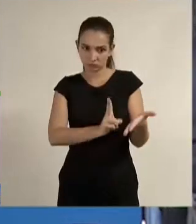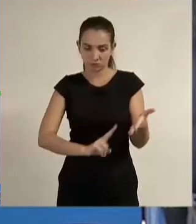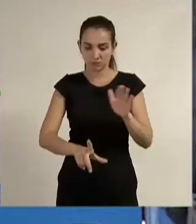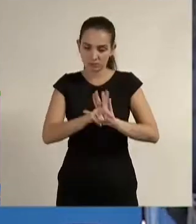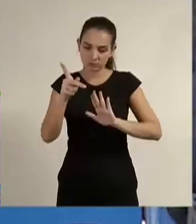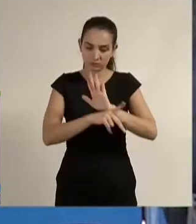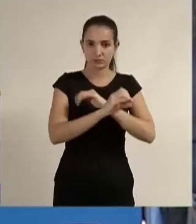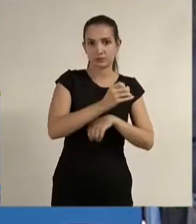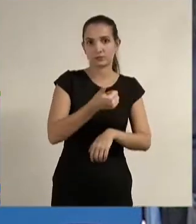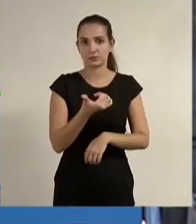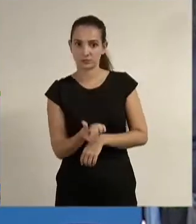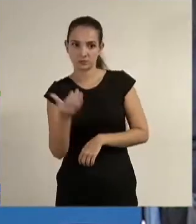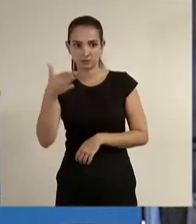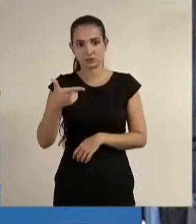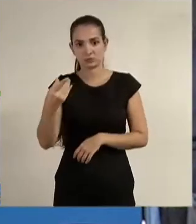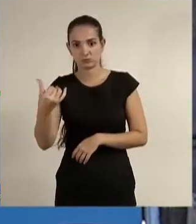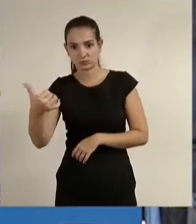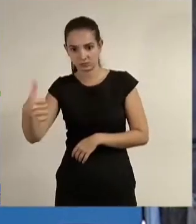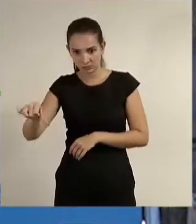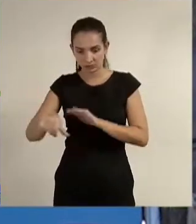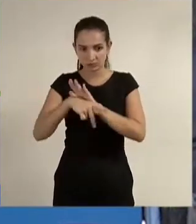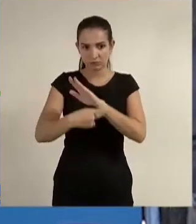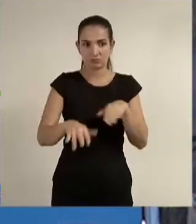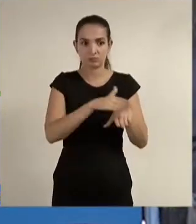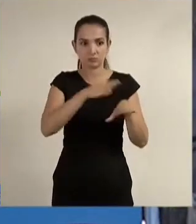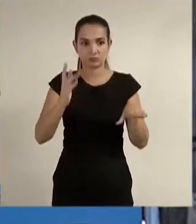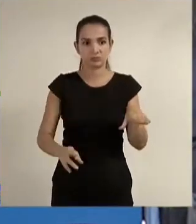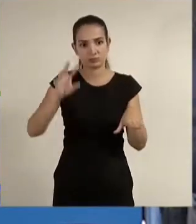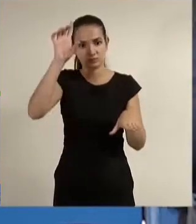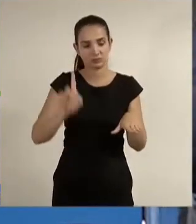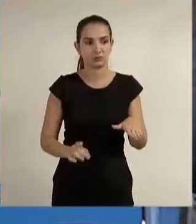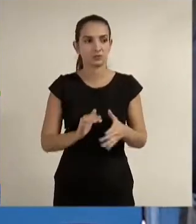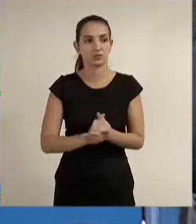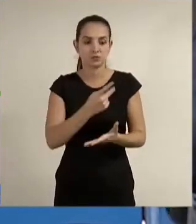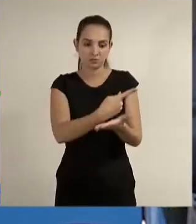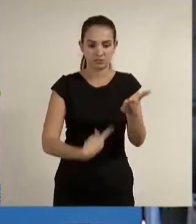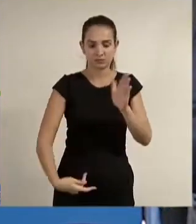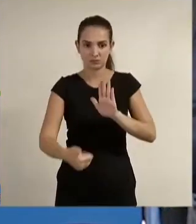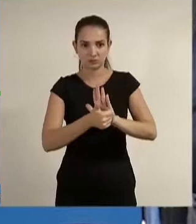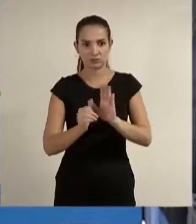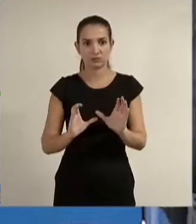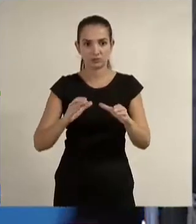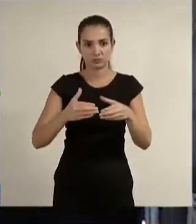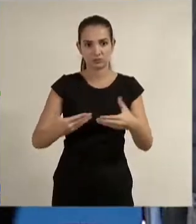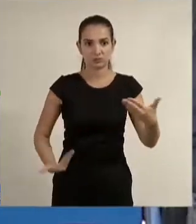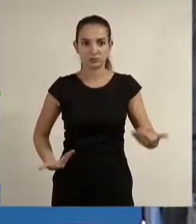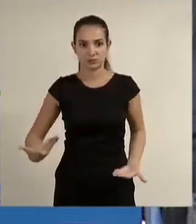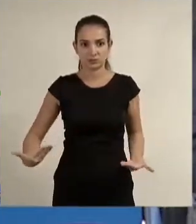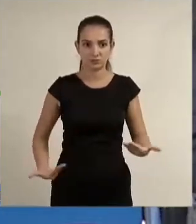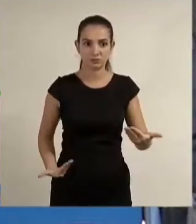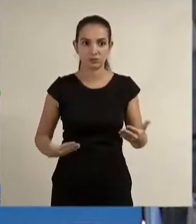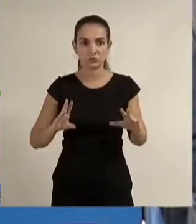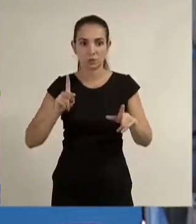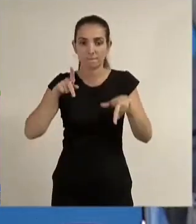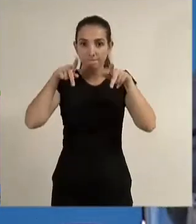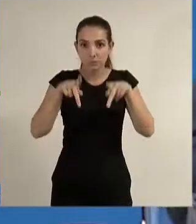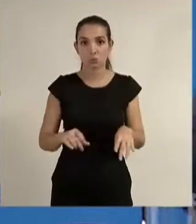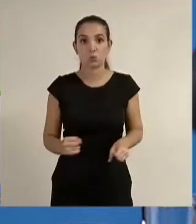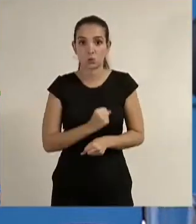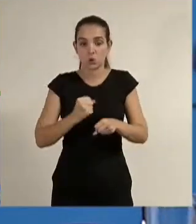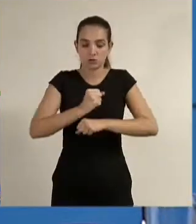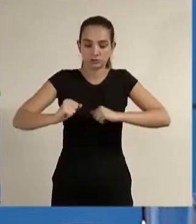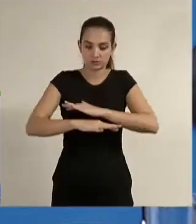Projeto de Lei 016/19, de autoria da mesa diretora. Parecer favorável da Comissão de Serviço Público, Obras,